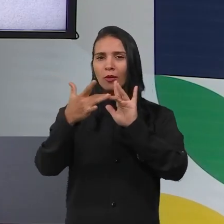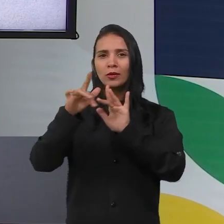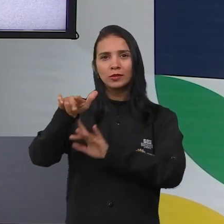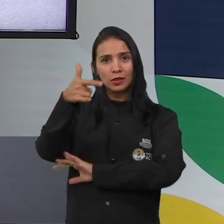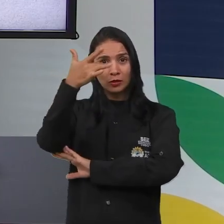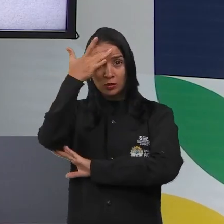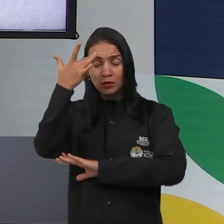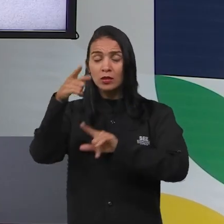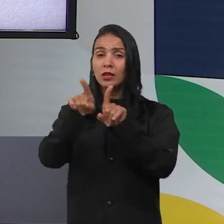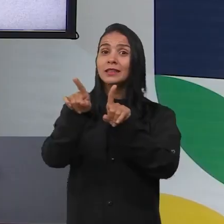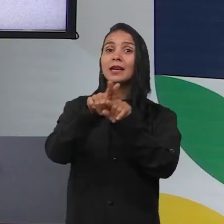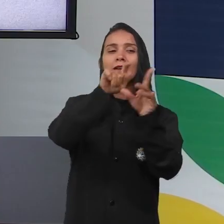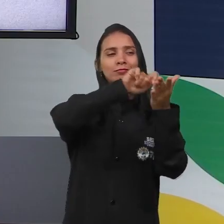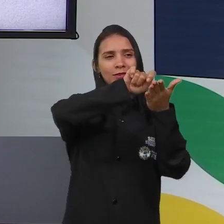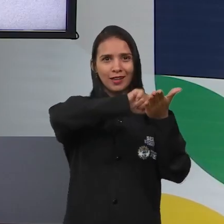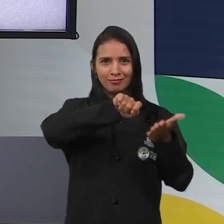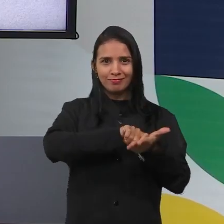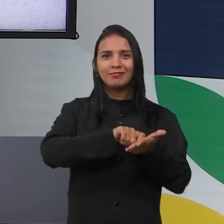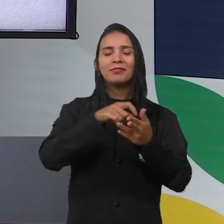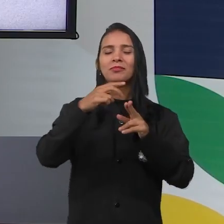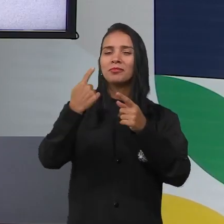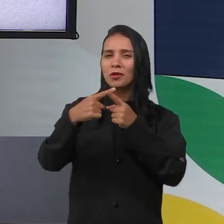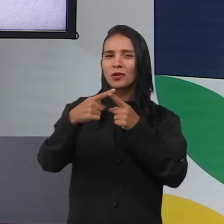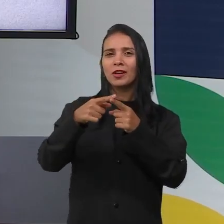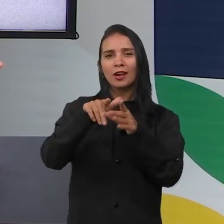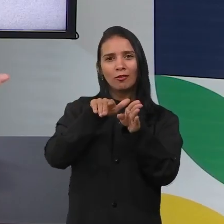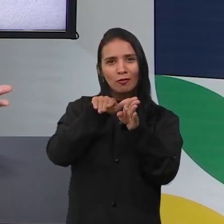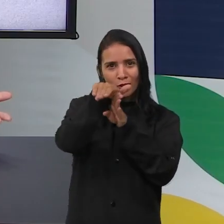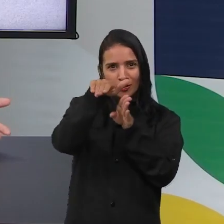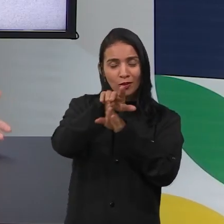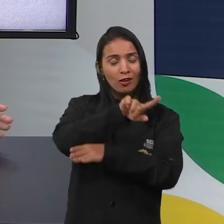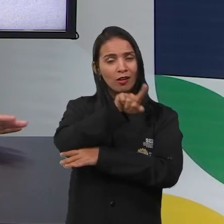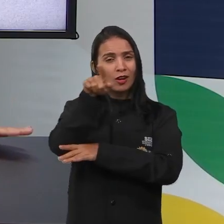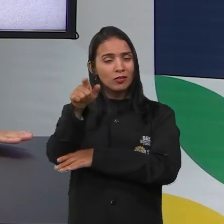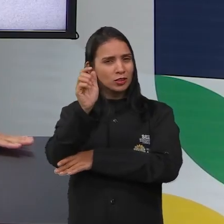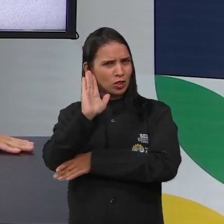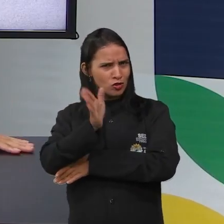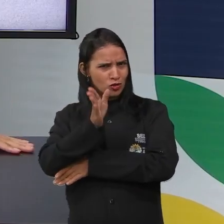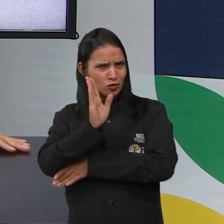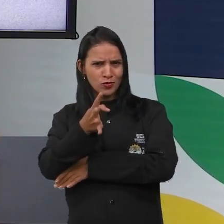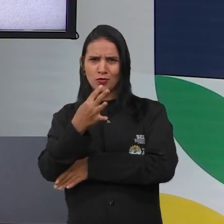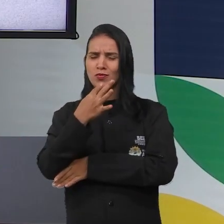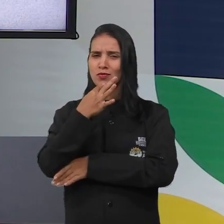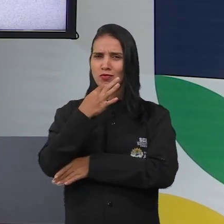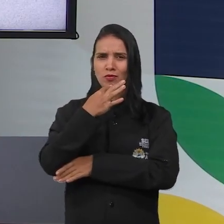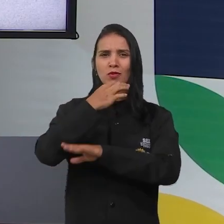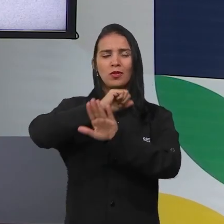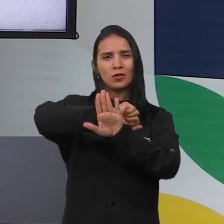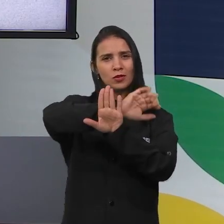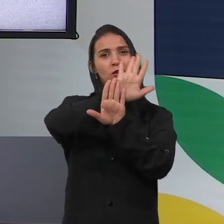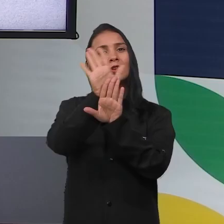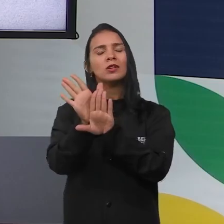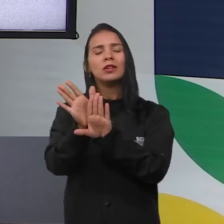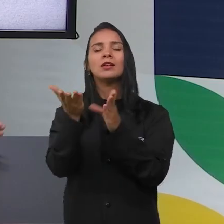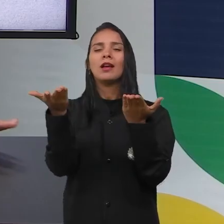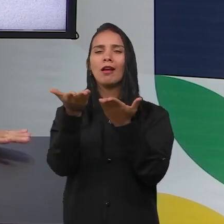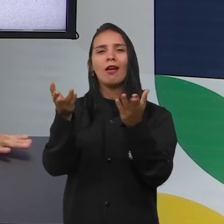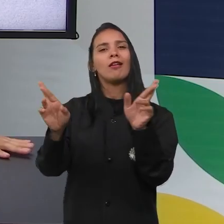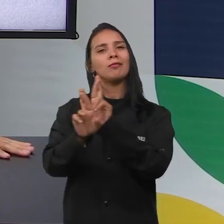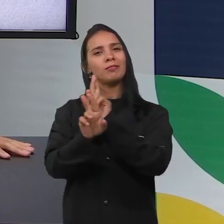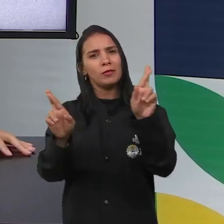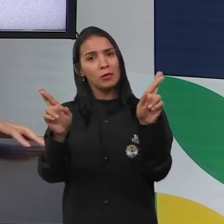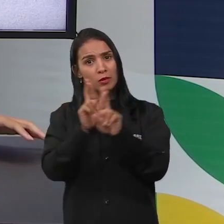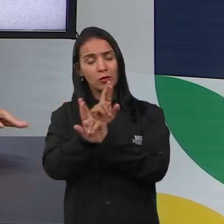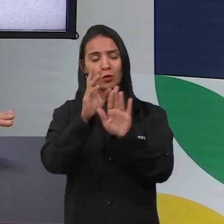vão só juntando as peças. Vocês já estudaram o que é as figuras de linguagem e vocês vão relacionando